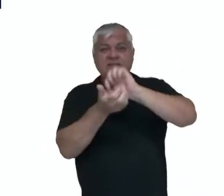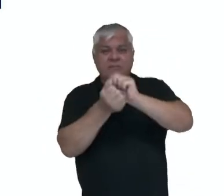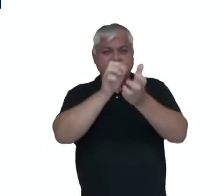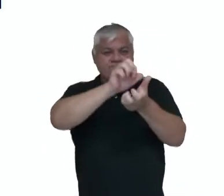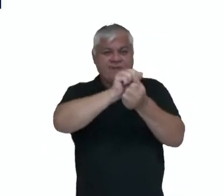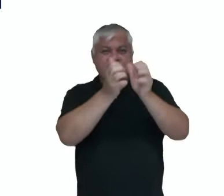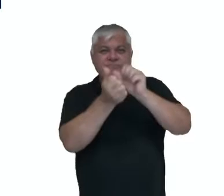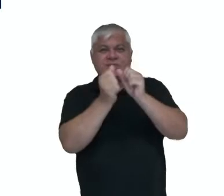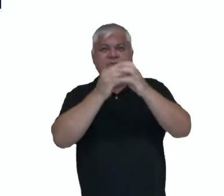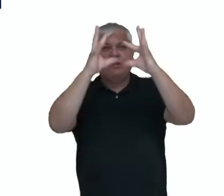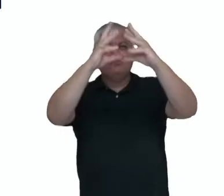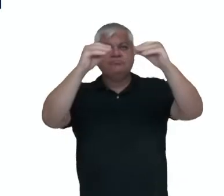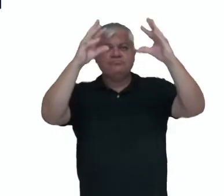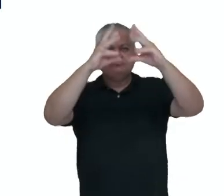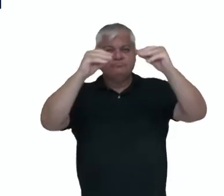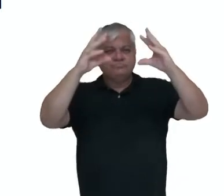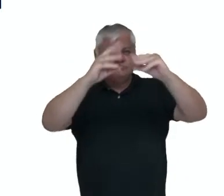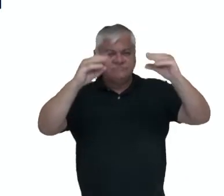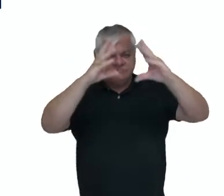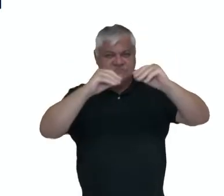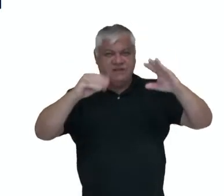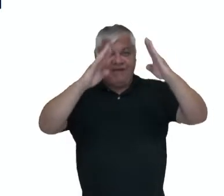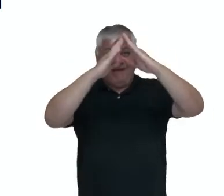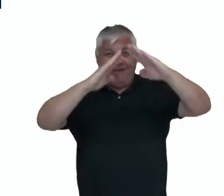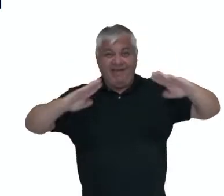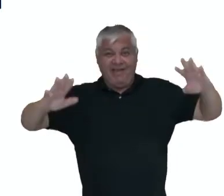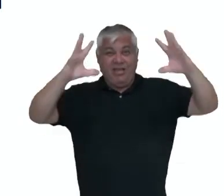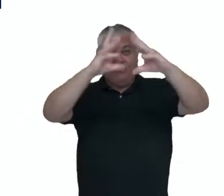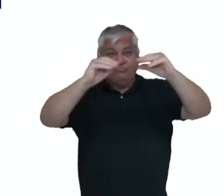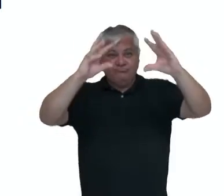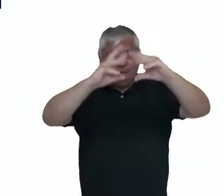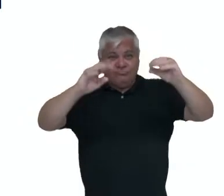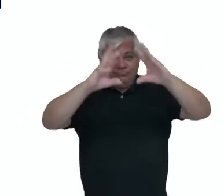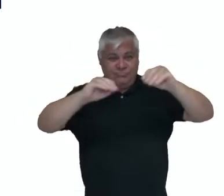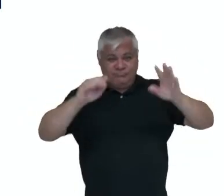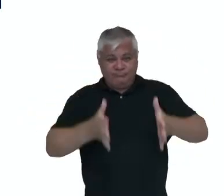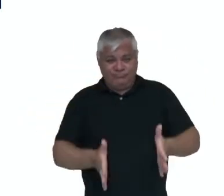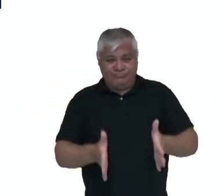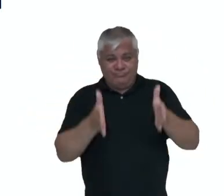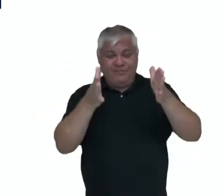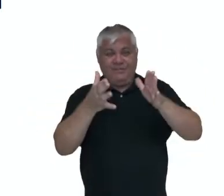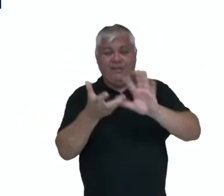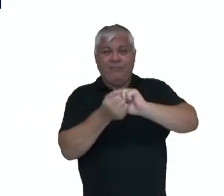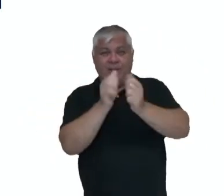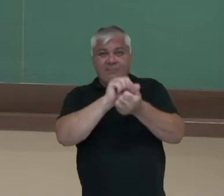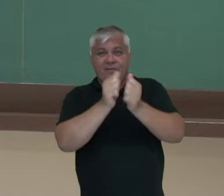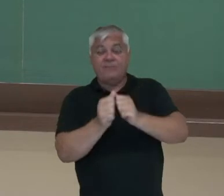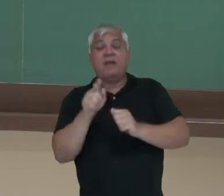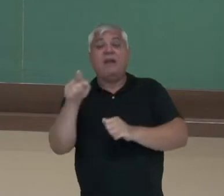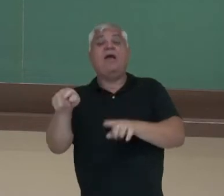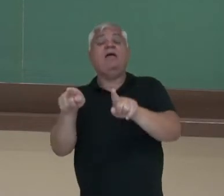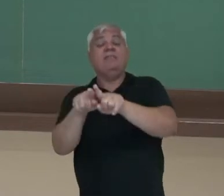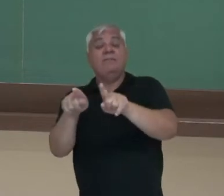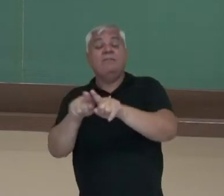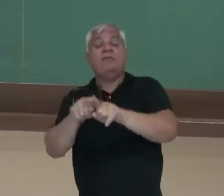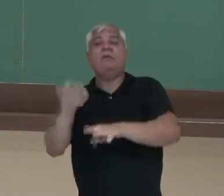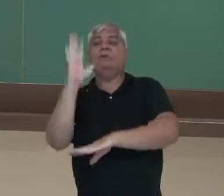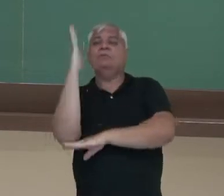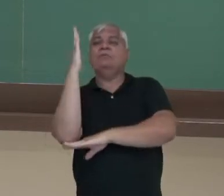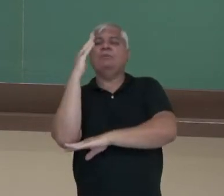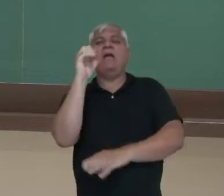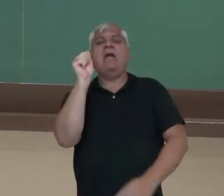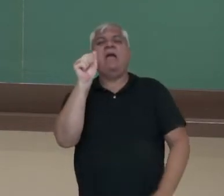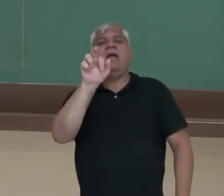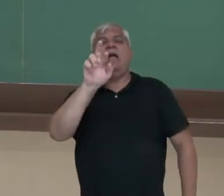com palha ou folhas de carnaúba e um curral de pedra ou madeira. Carnaúba é outro ponto interessante, né? Carnaúba aqui no sul eu